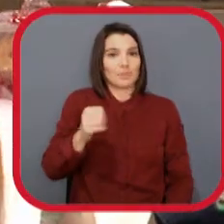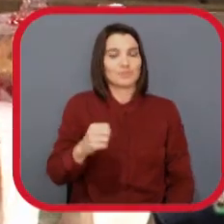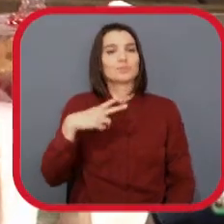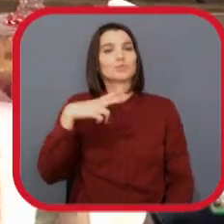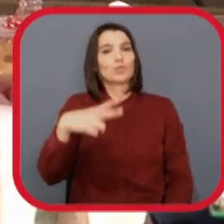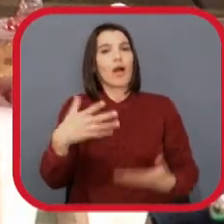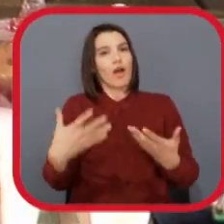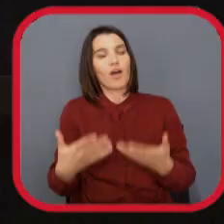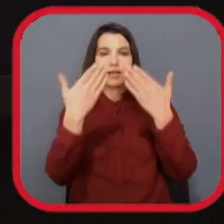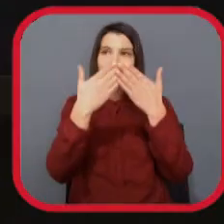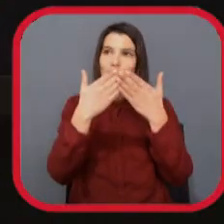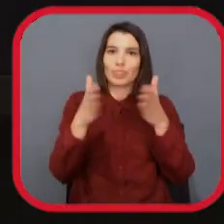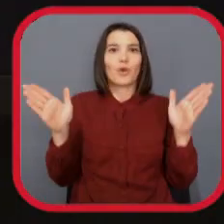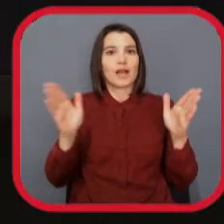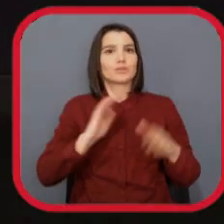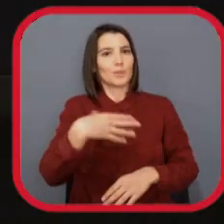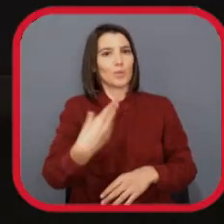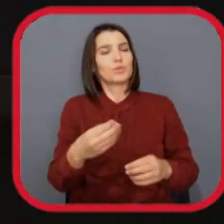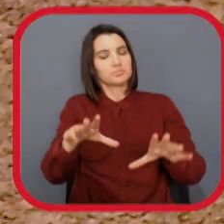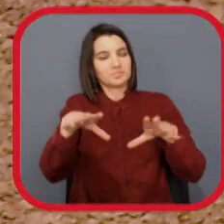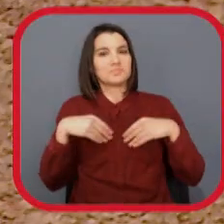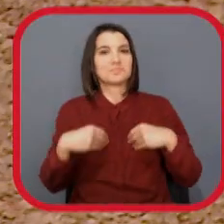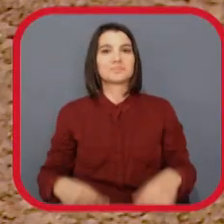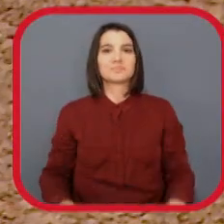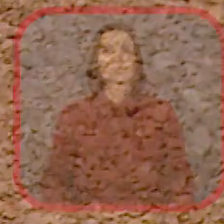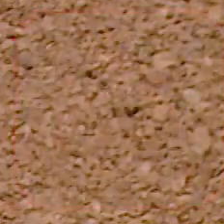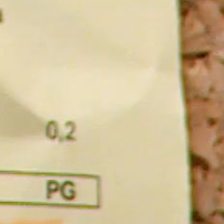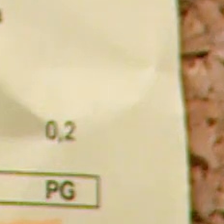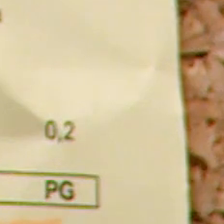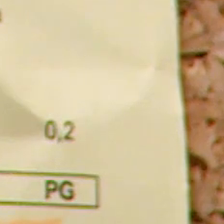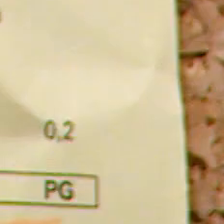num Portugal democrático aberto ao mundo.